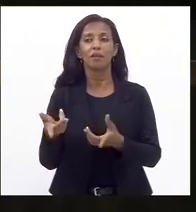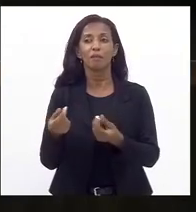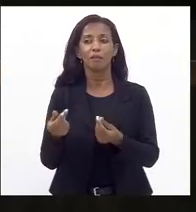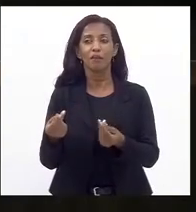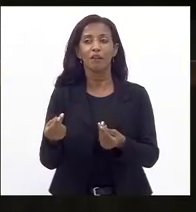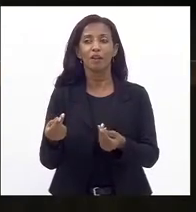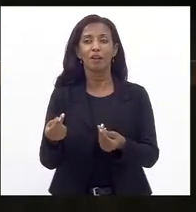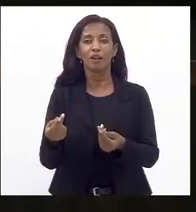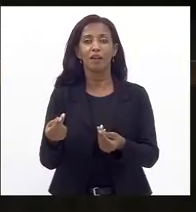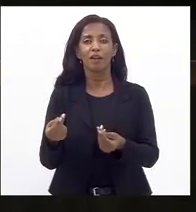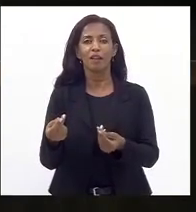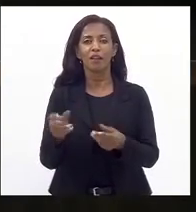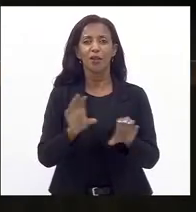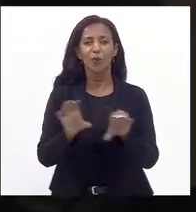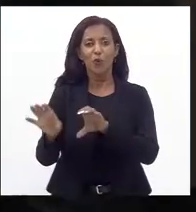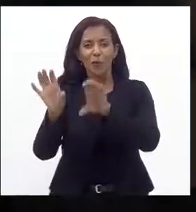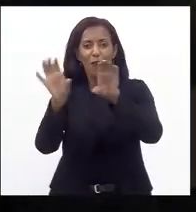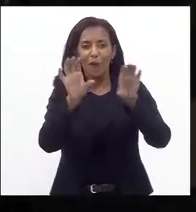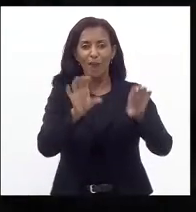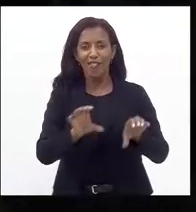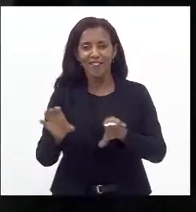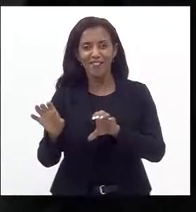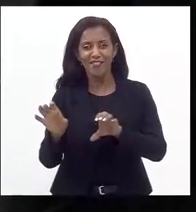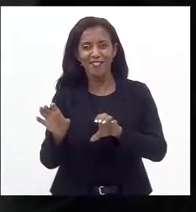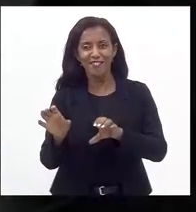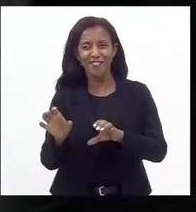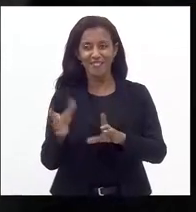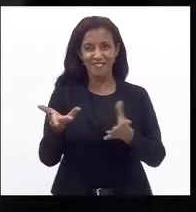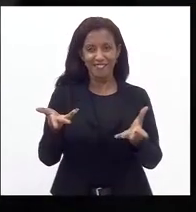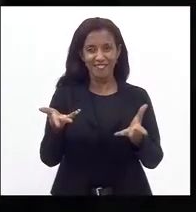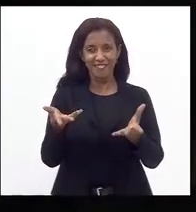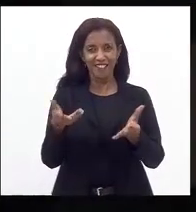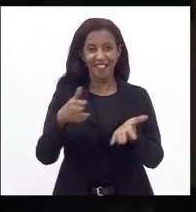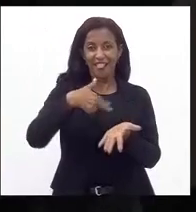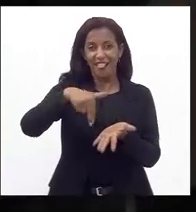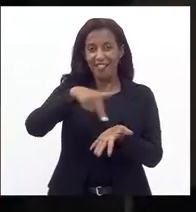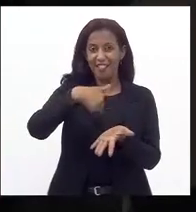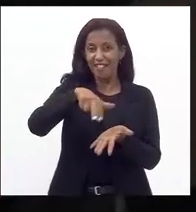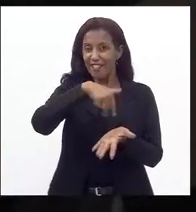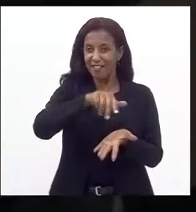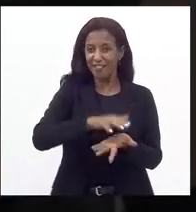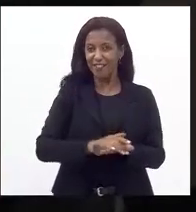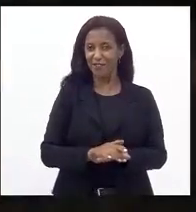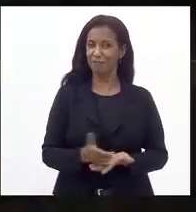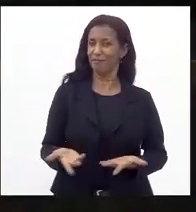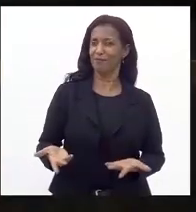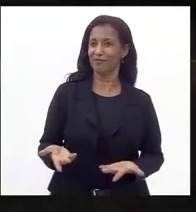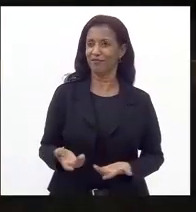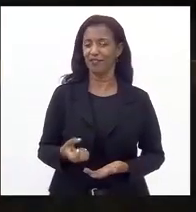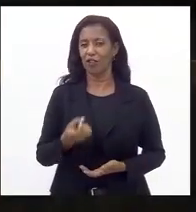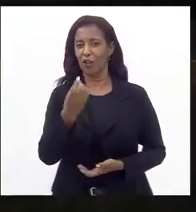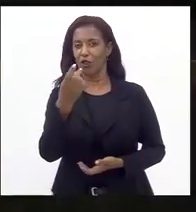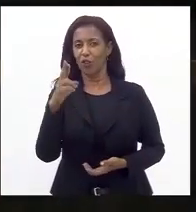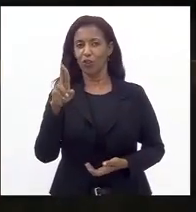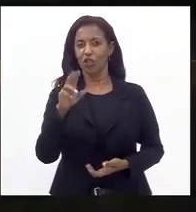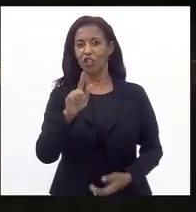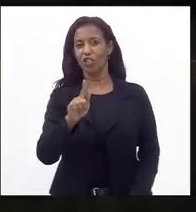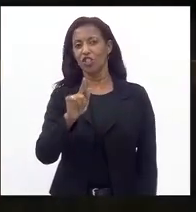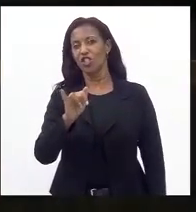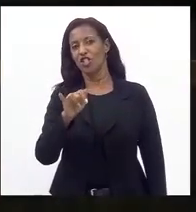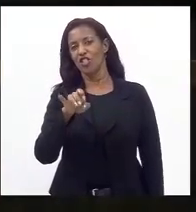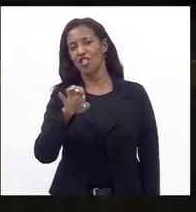eu e o quadradinho de oito' dançarino Machado Dra Gisele